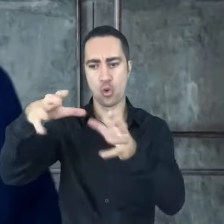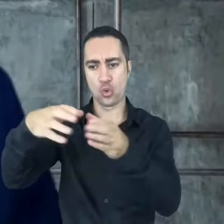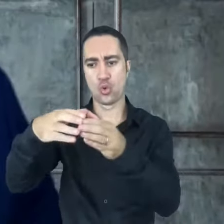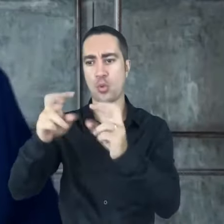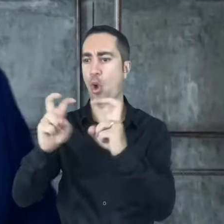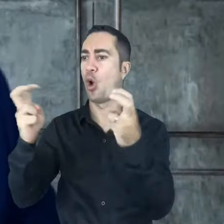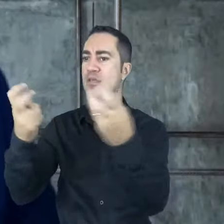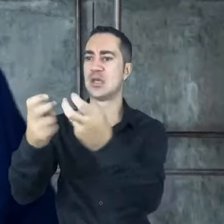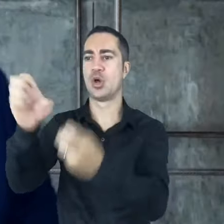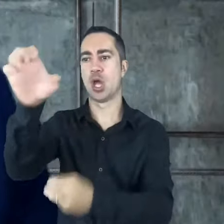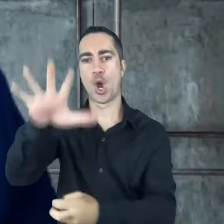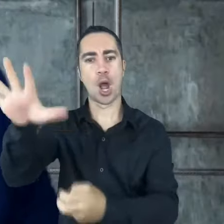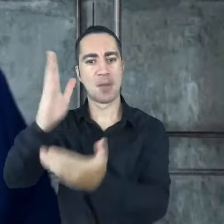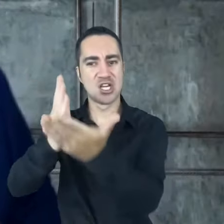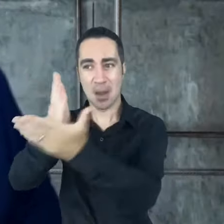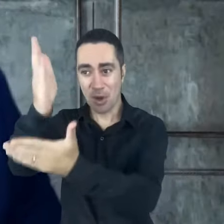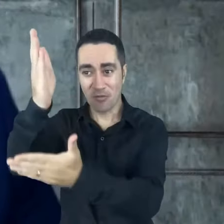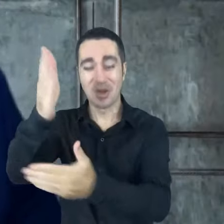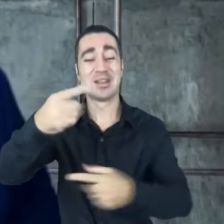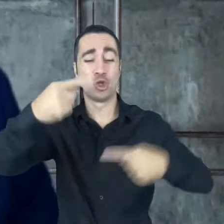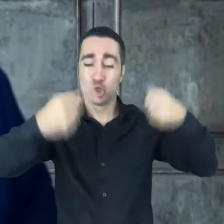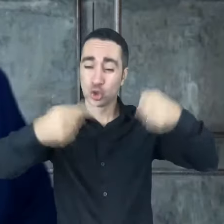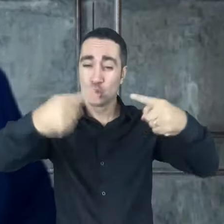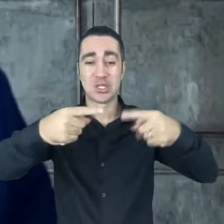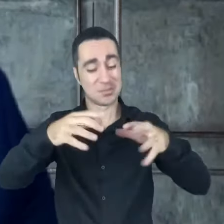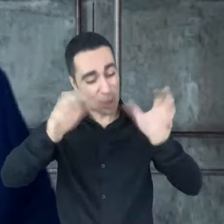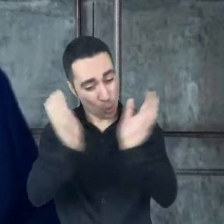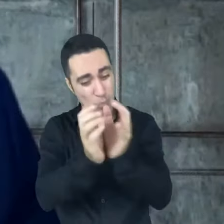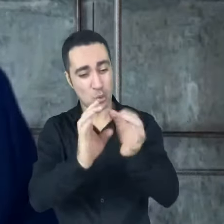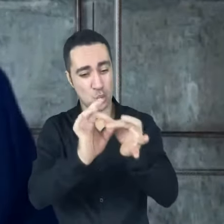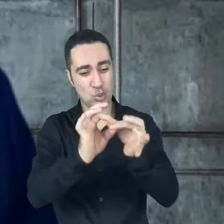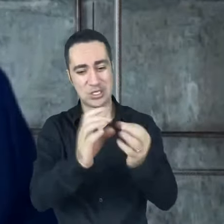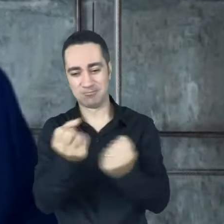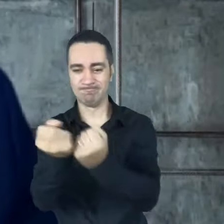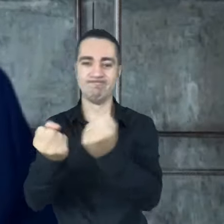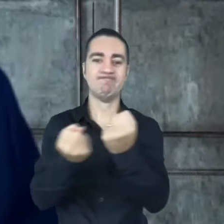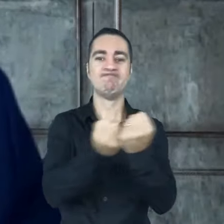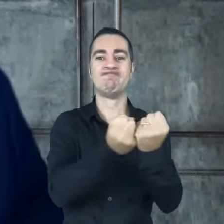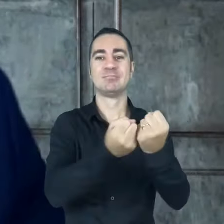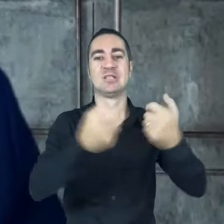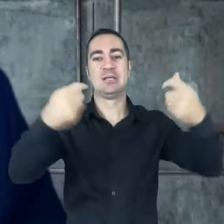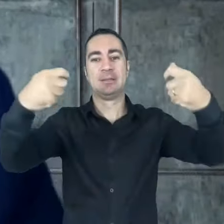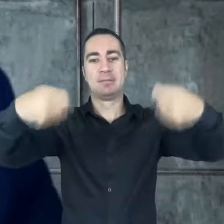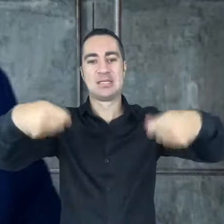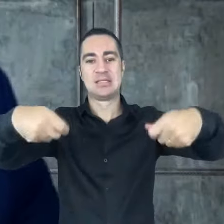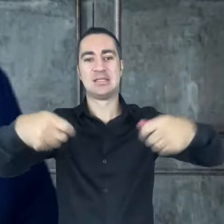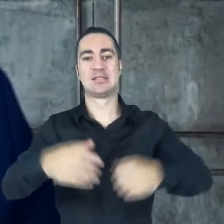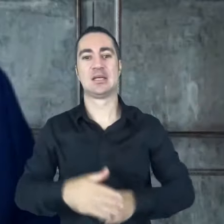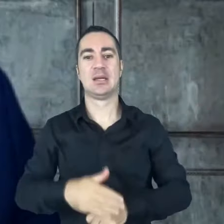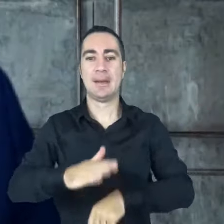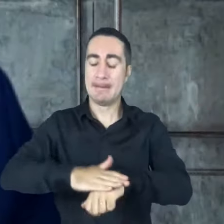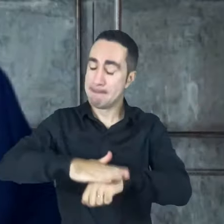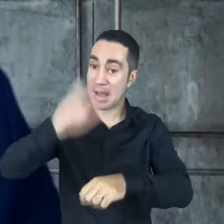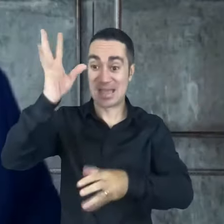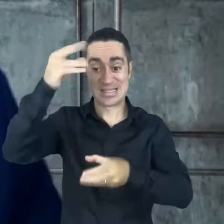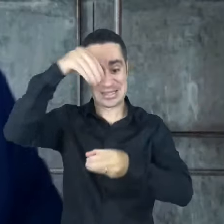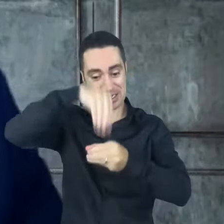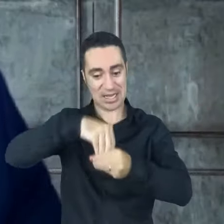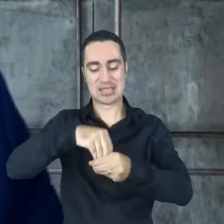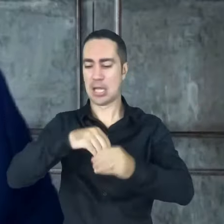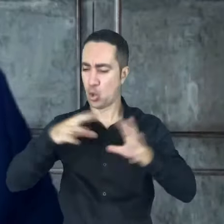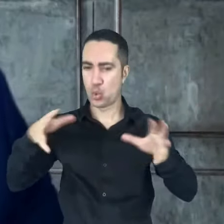Essa discussão a gente tem que fazer. Essa discussão a gente tem que internalizar cada vez mais. Então, o que a gente tem